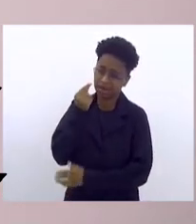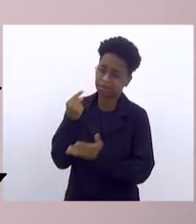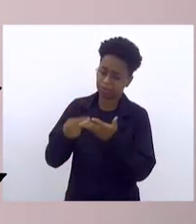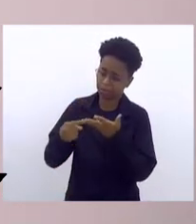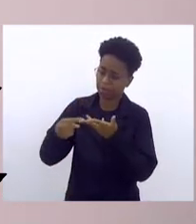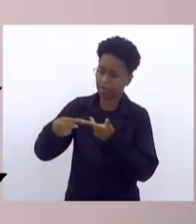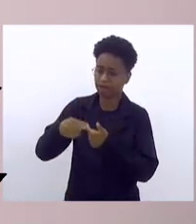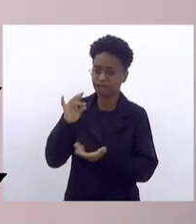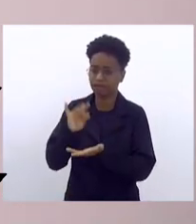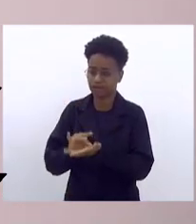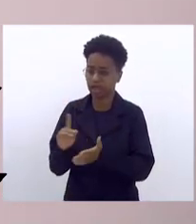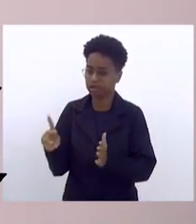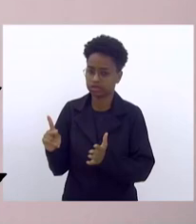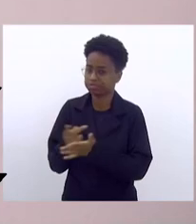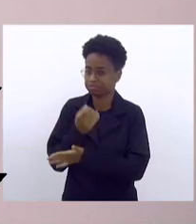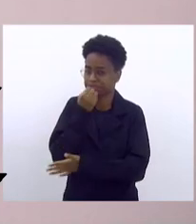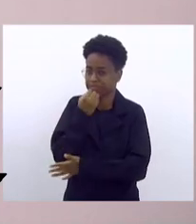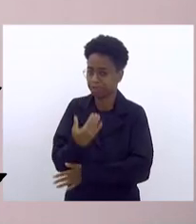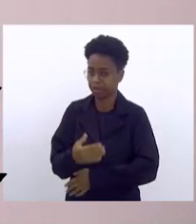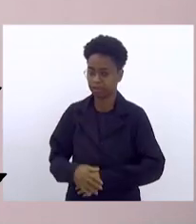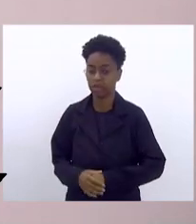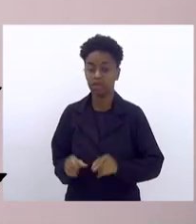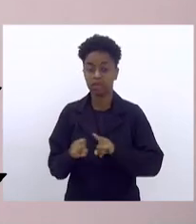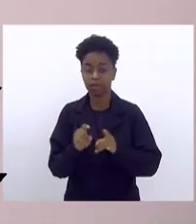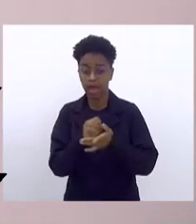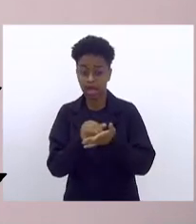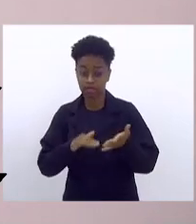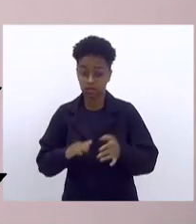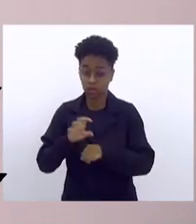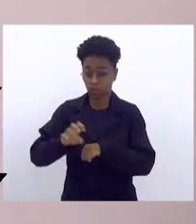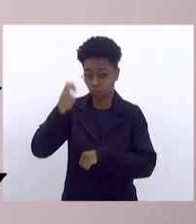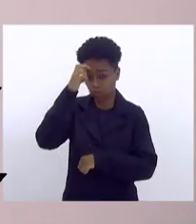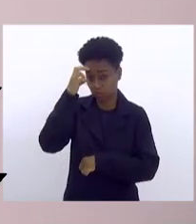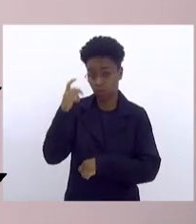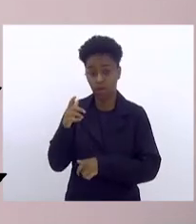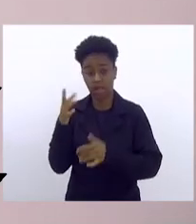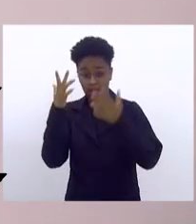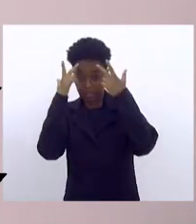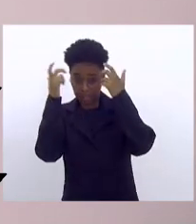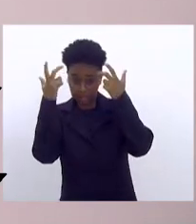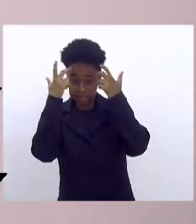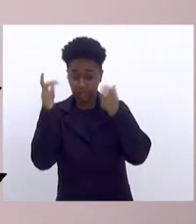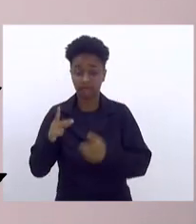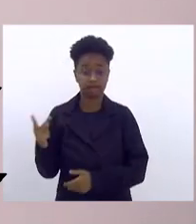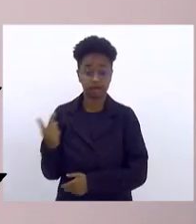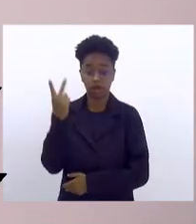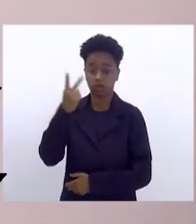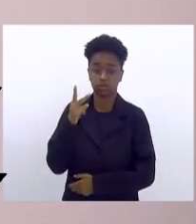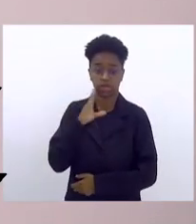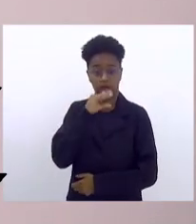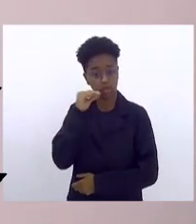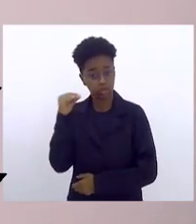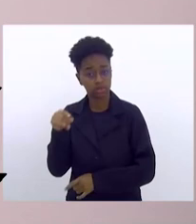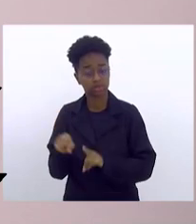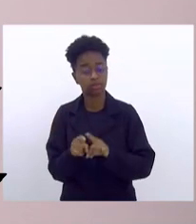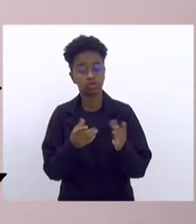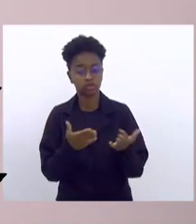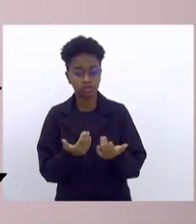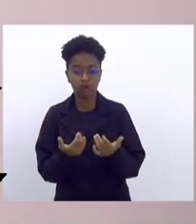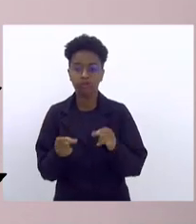efetivas atividades de cultura lazer e valorização de adolescentes e jovens uma